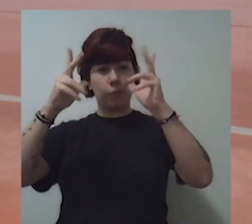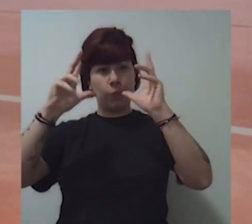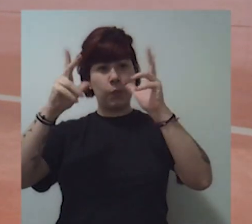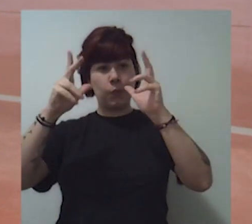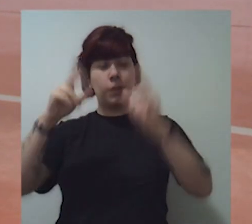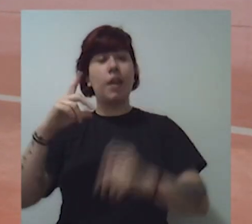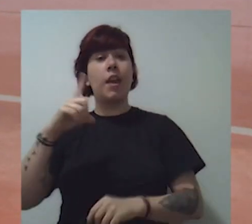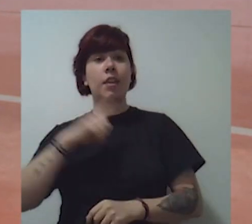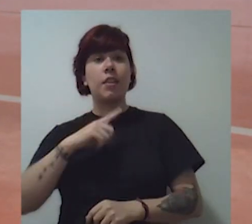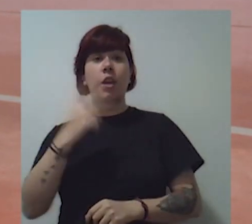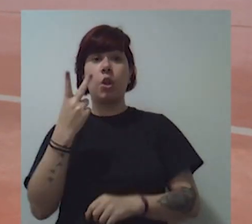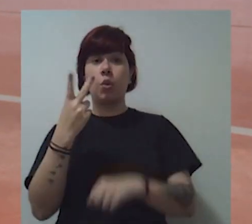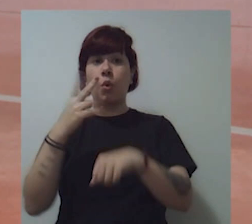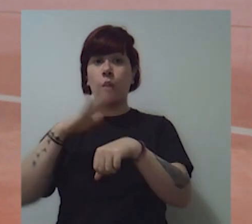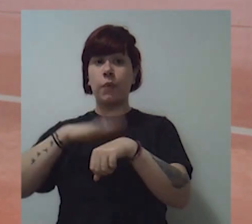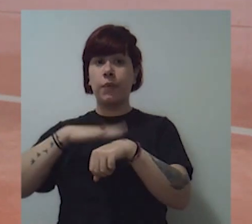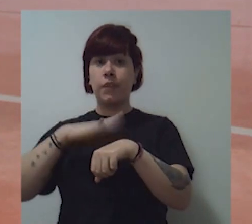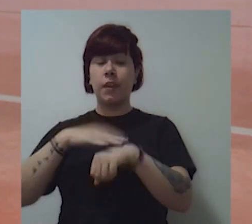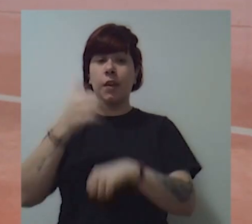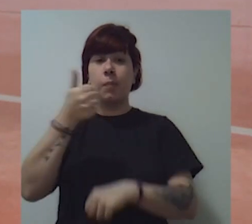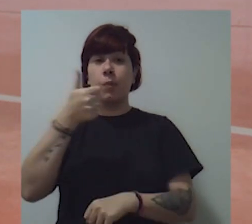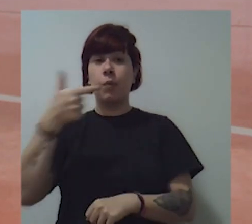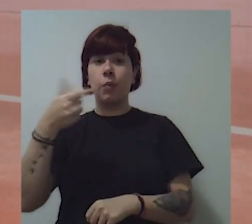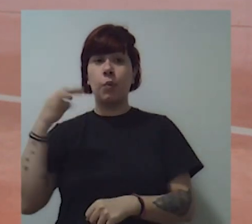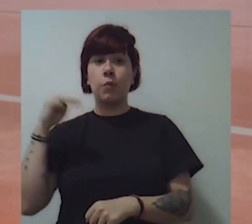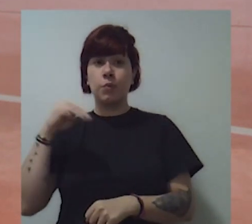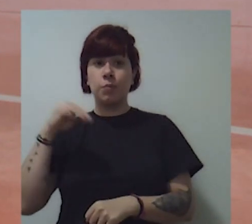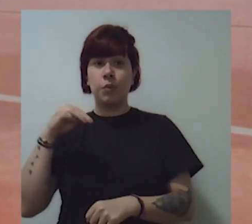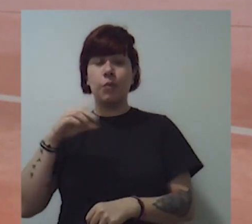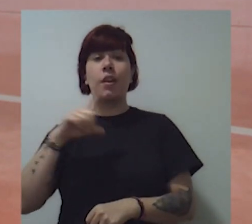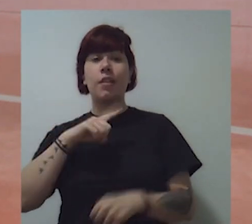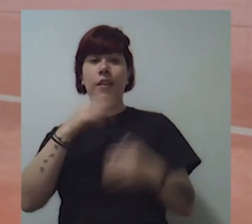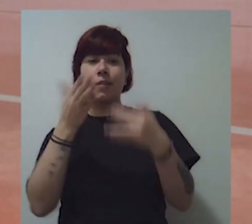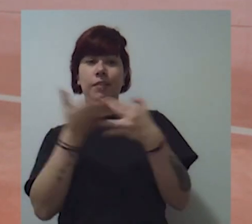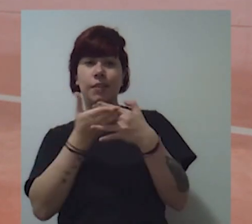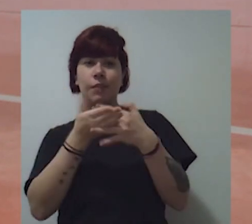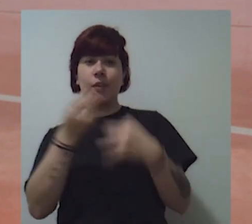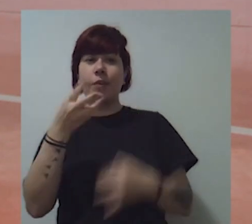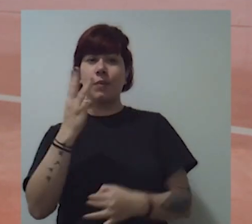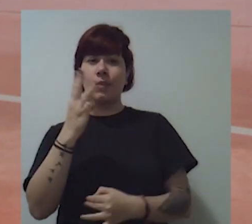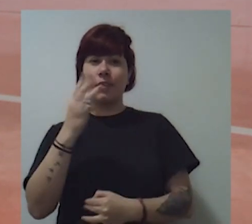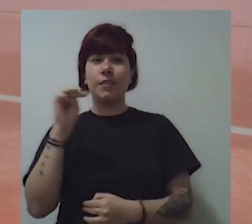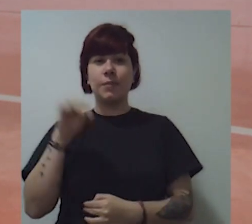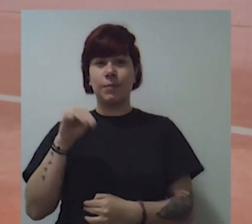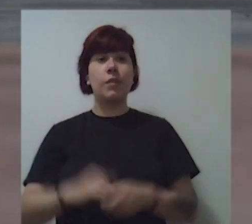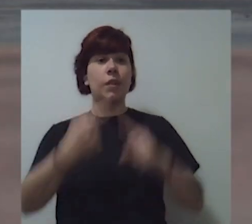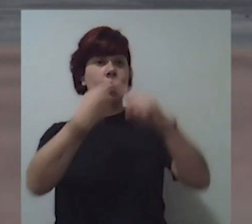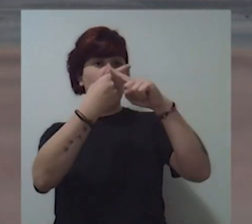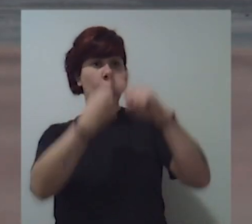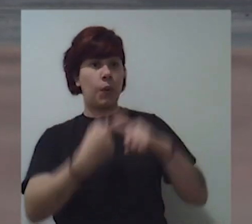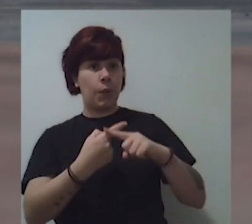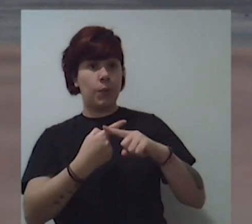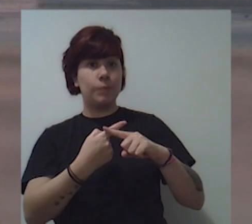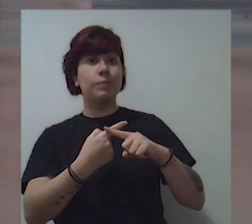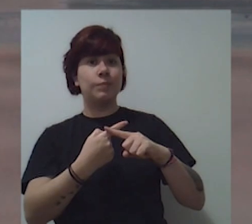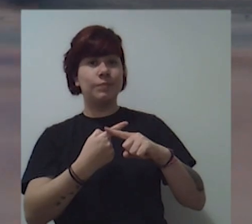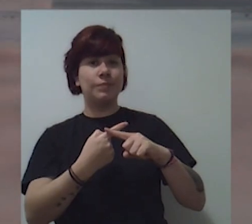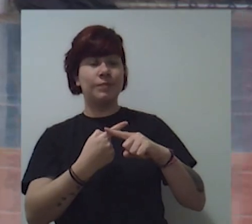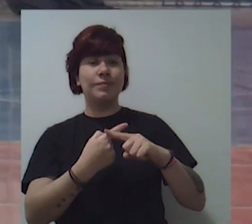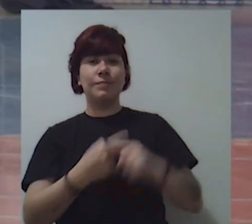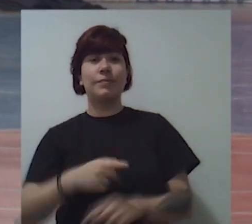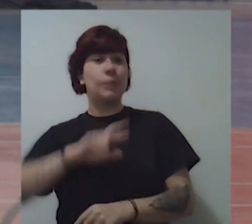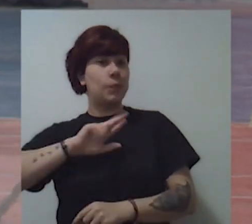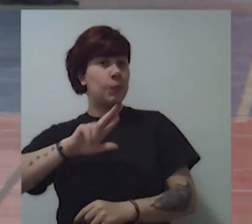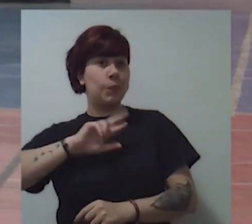E as partidas são realizadas em 2 tempos de 12 minutos, com 3 minutos de intervalo. A competição é